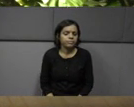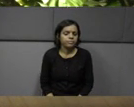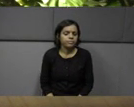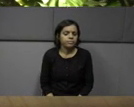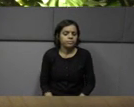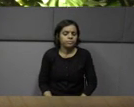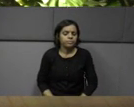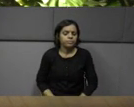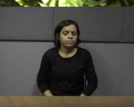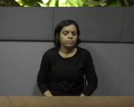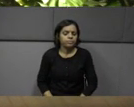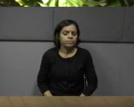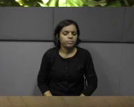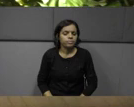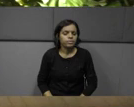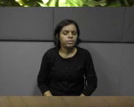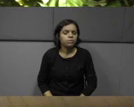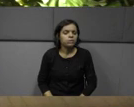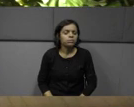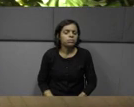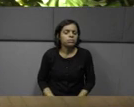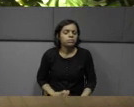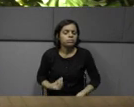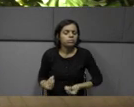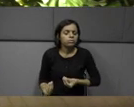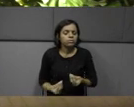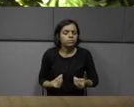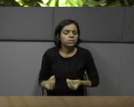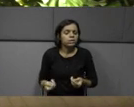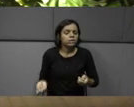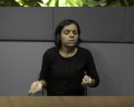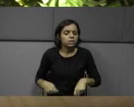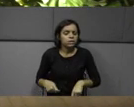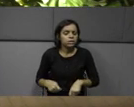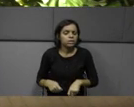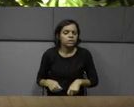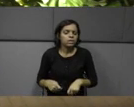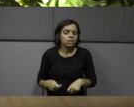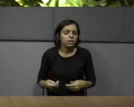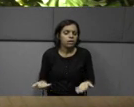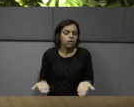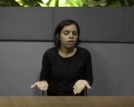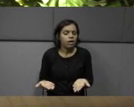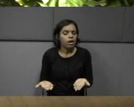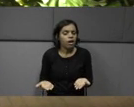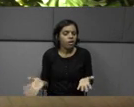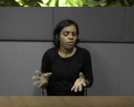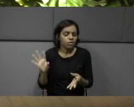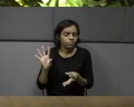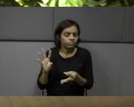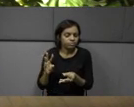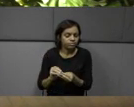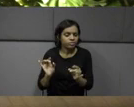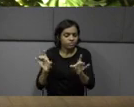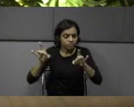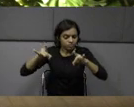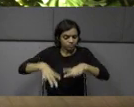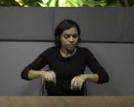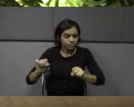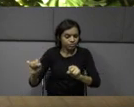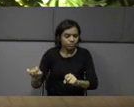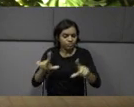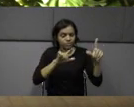o que é que isso gera né e aí pegando chegando na na última parte da apresentação que